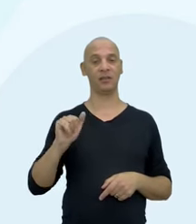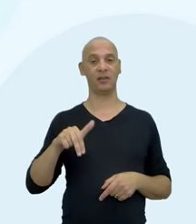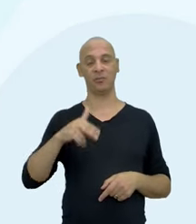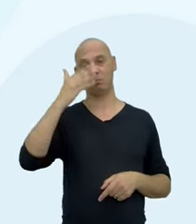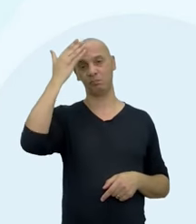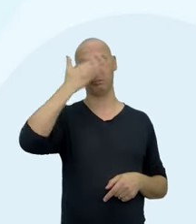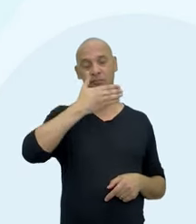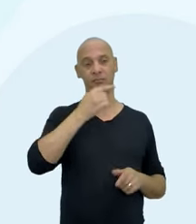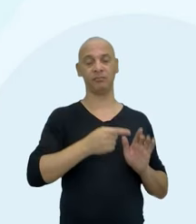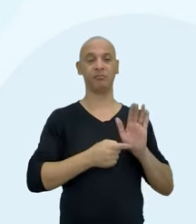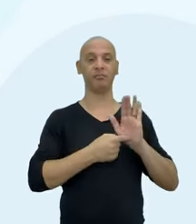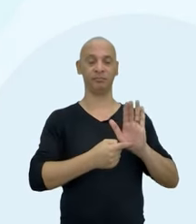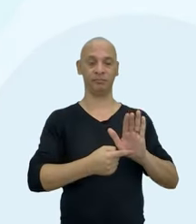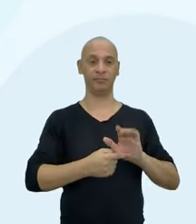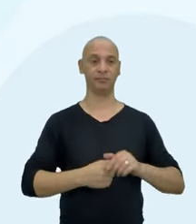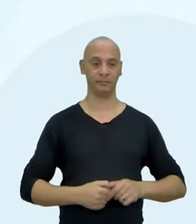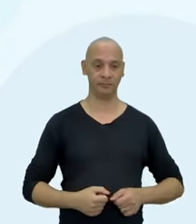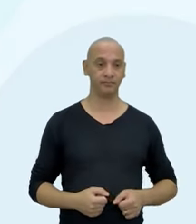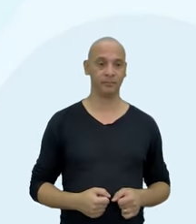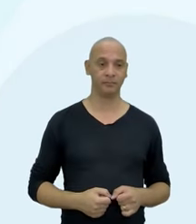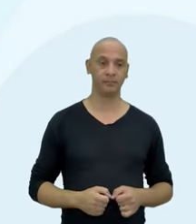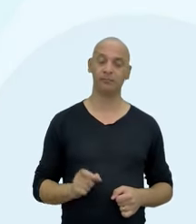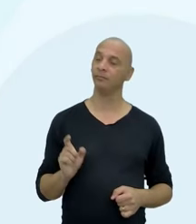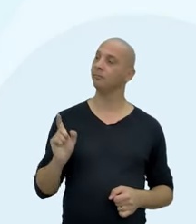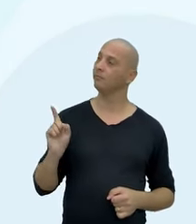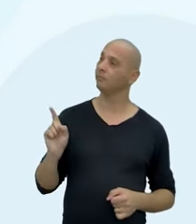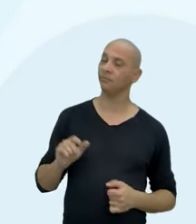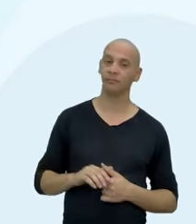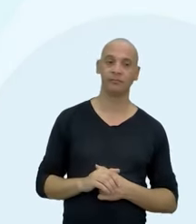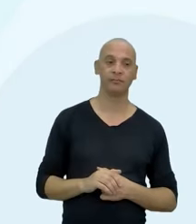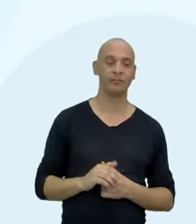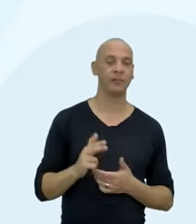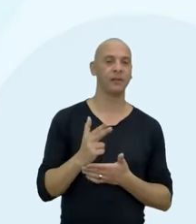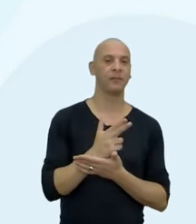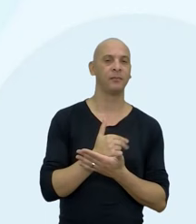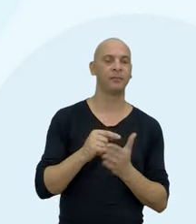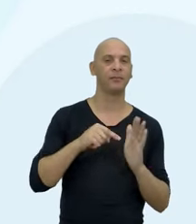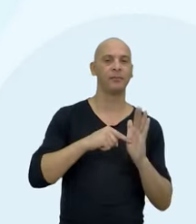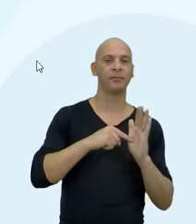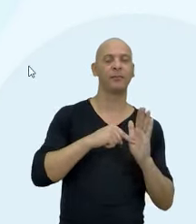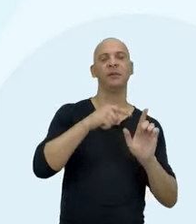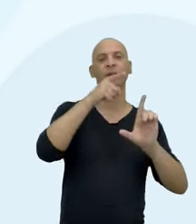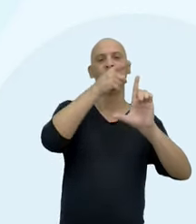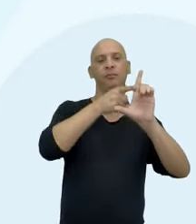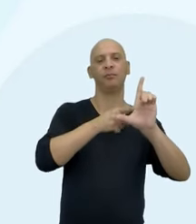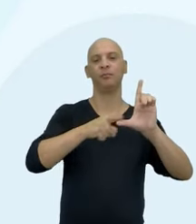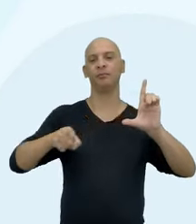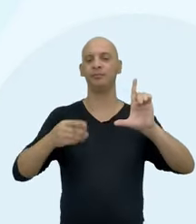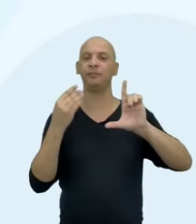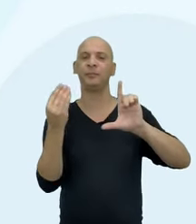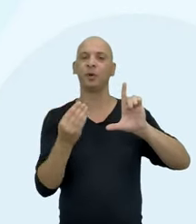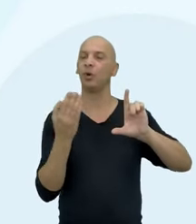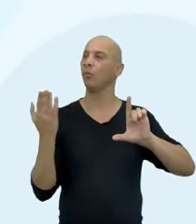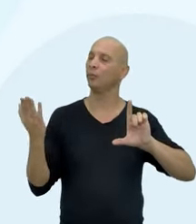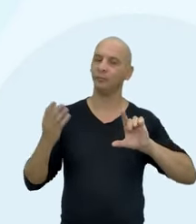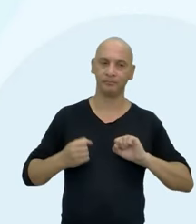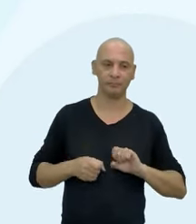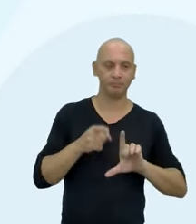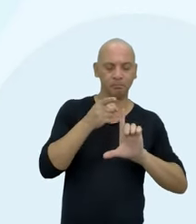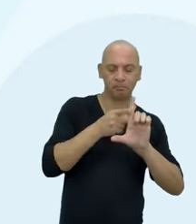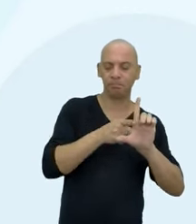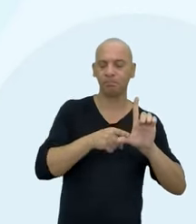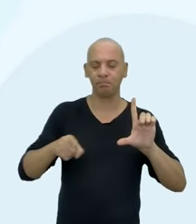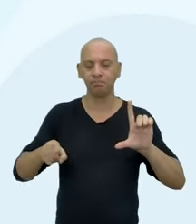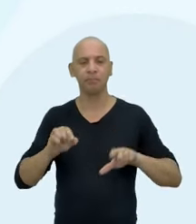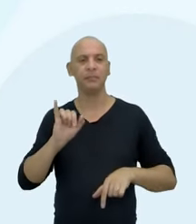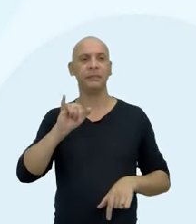comprovação do teorema de Pitágoras né gráficos de equações então gráficos e equações né